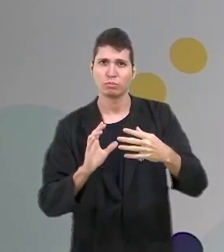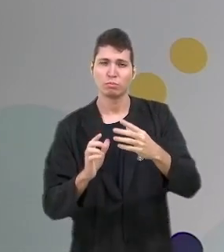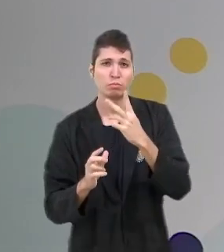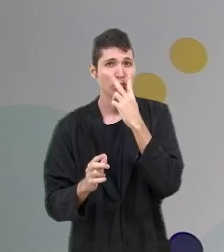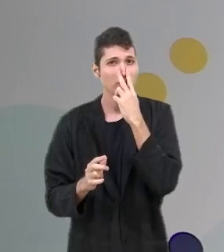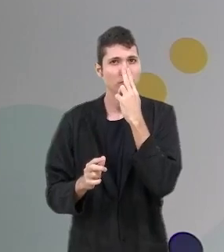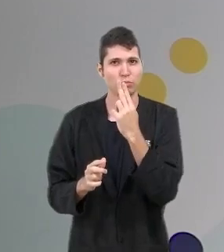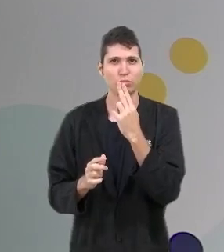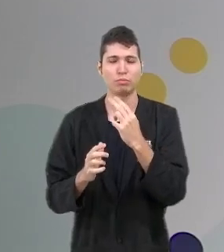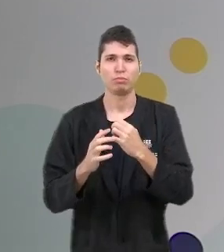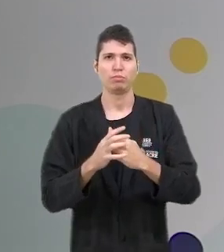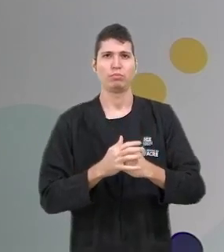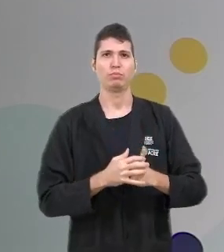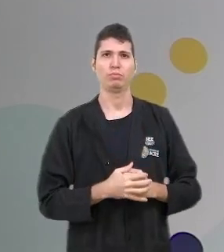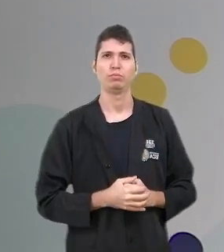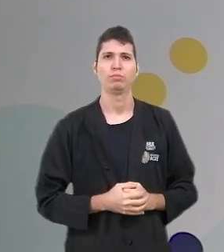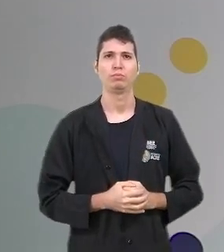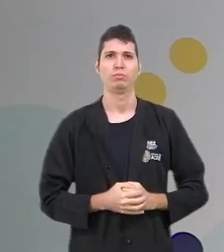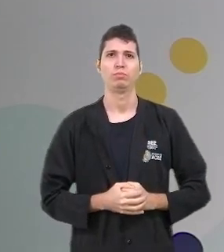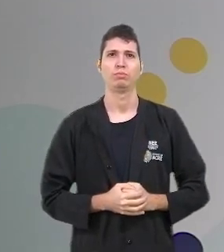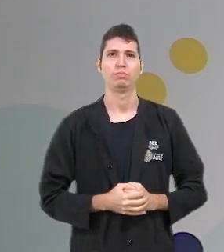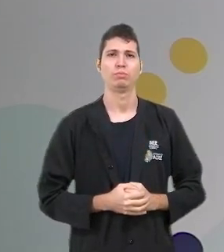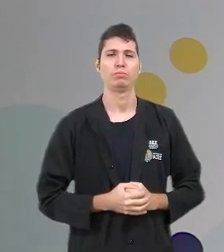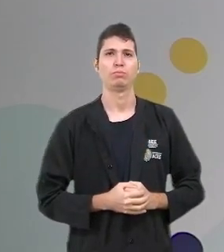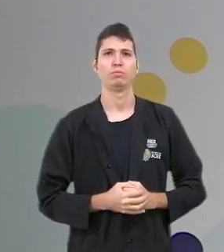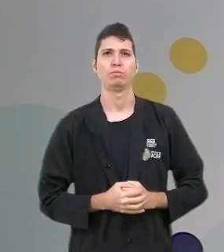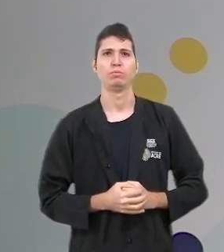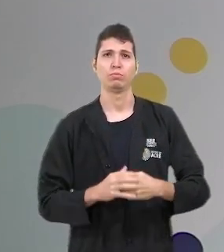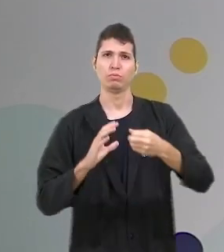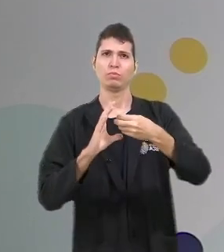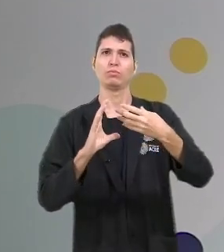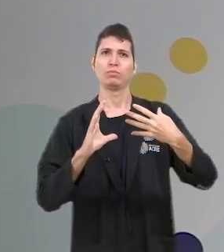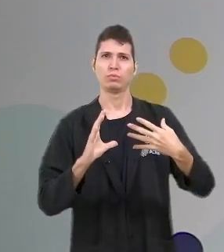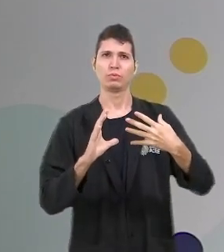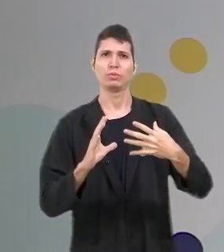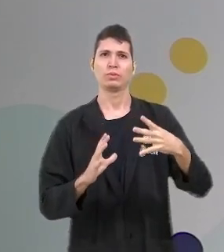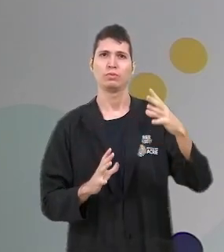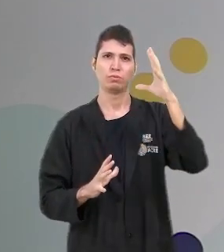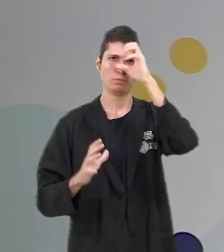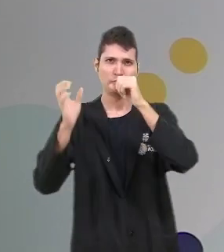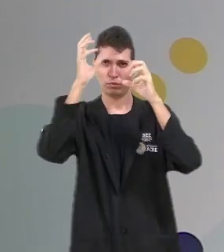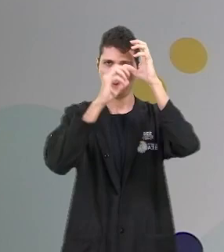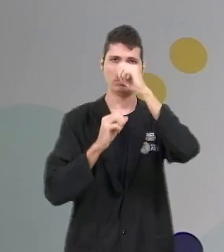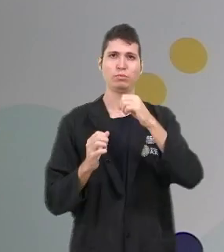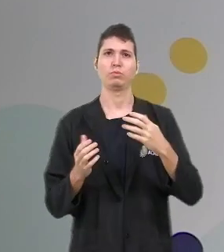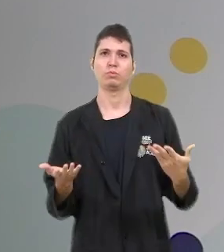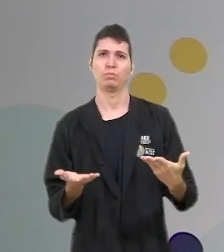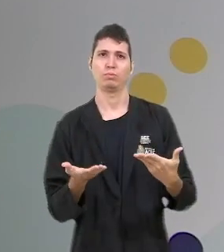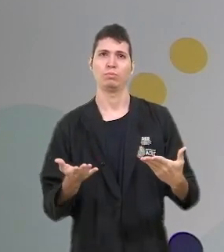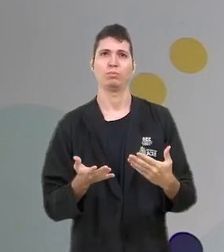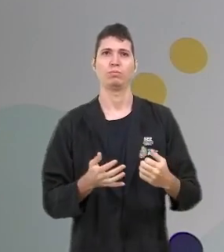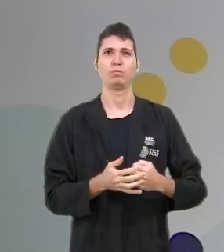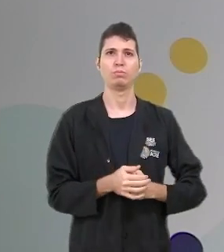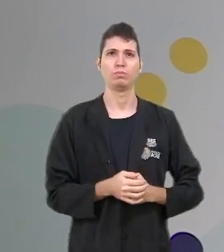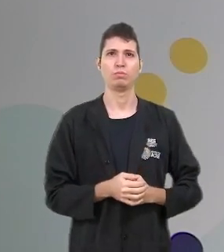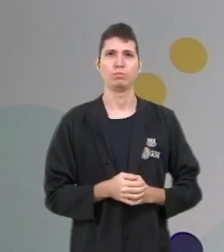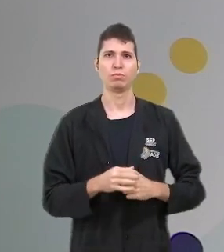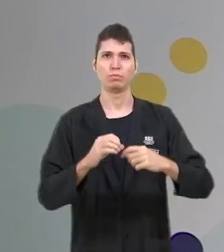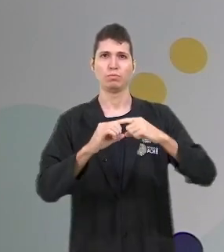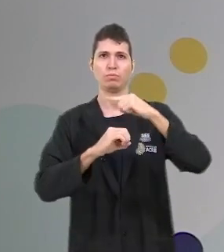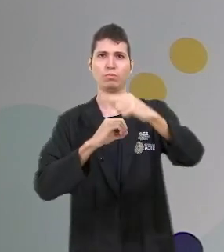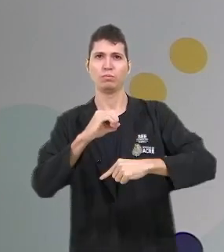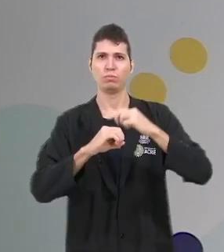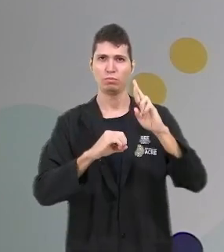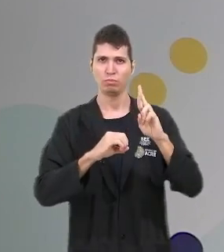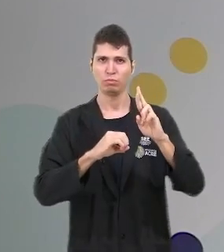próximas. As características que nós vamos aprender na aula de hoje vai ser raio